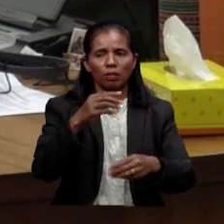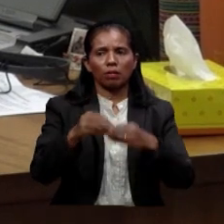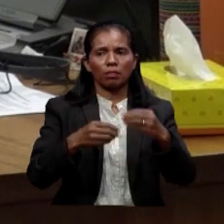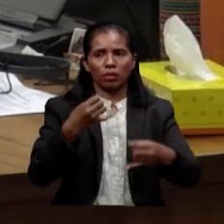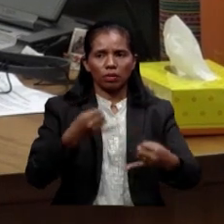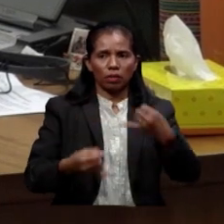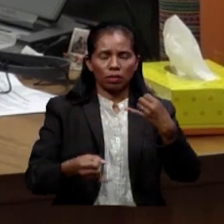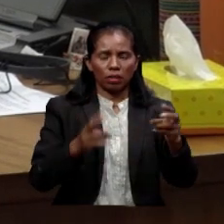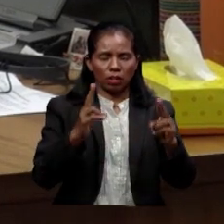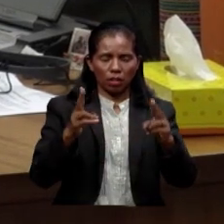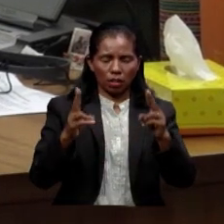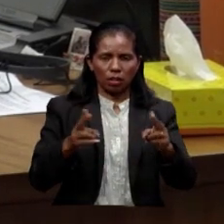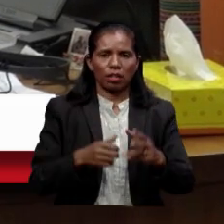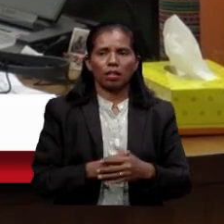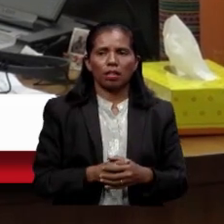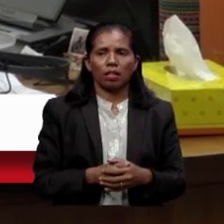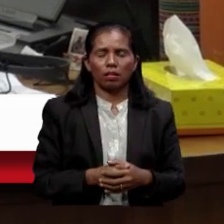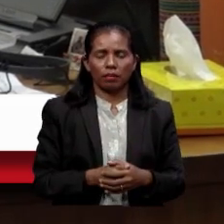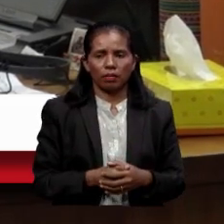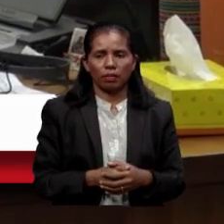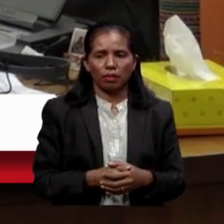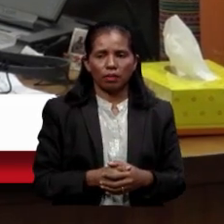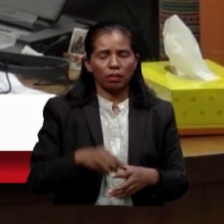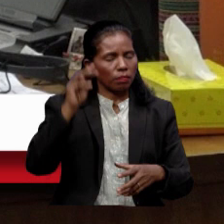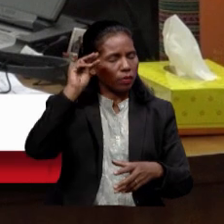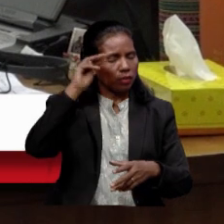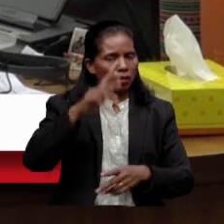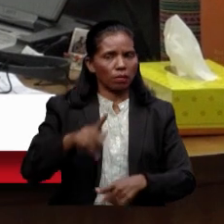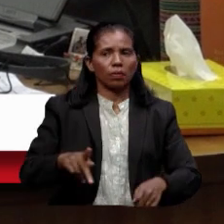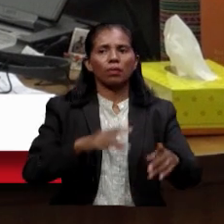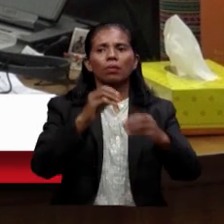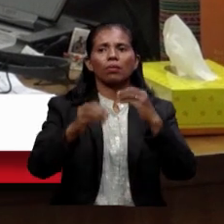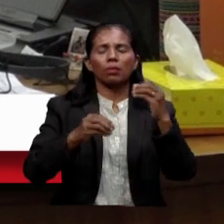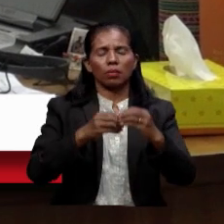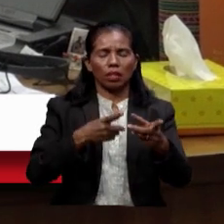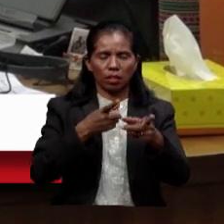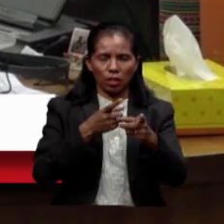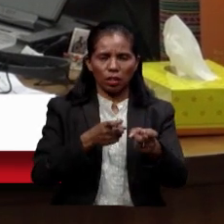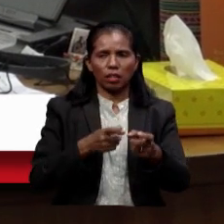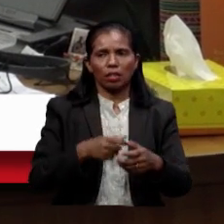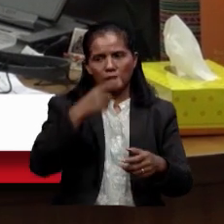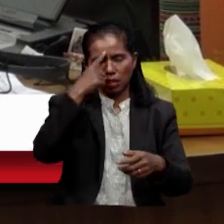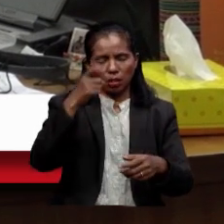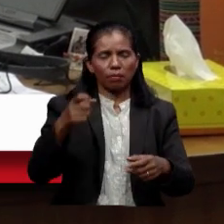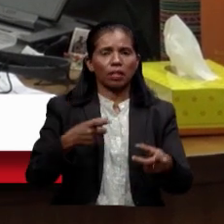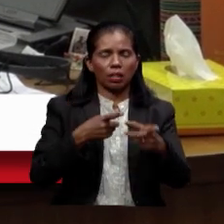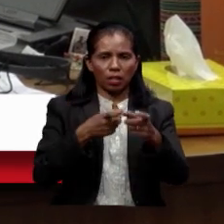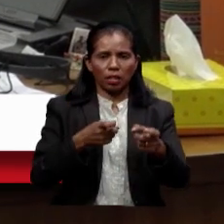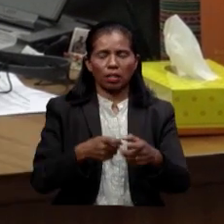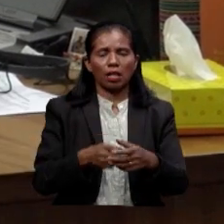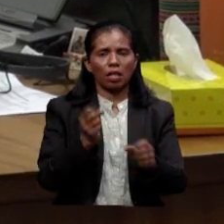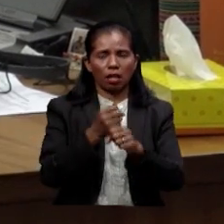tua acelera a lei Sira be, Ministério Público, com a Kilatne, também Kilatne, mas a Ursida,